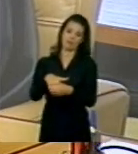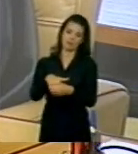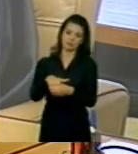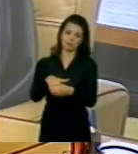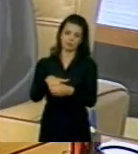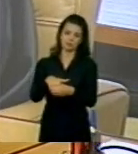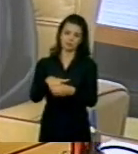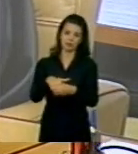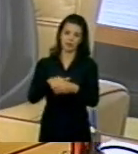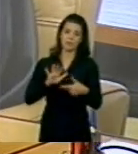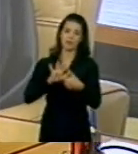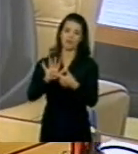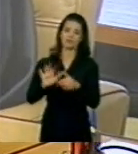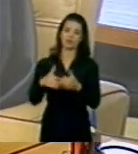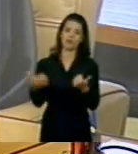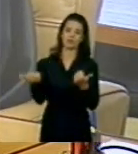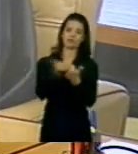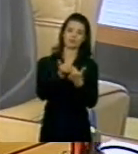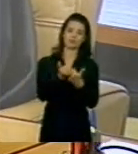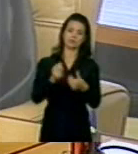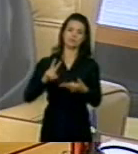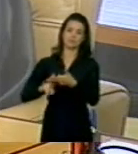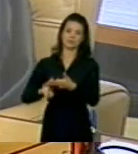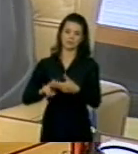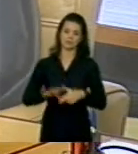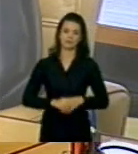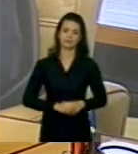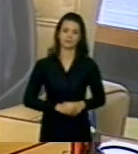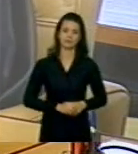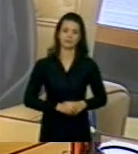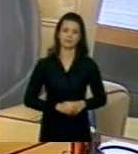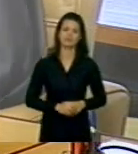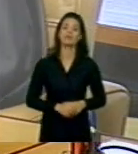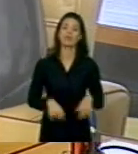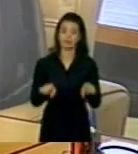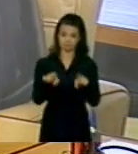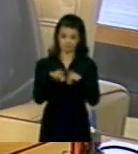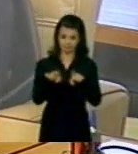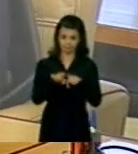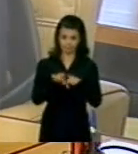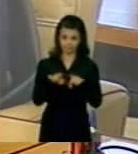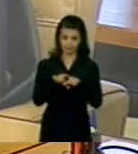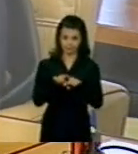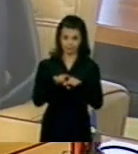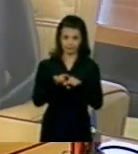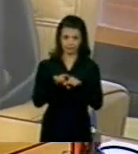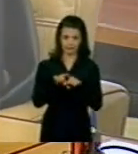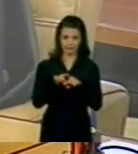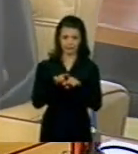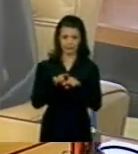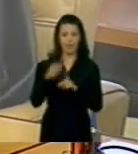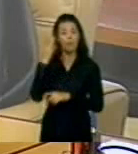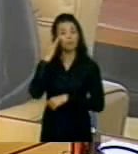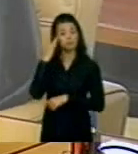medida cautelar substitutiva da prisão. Quinto, suscita ainda, formulando uma interrogação, que,